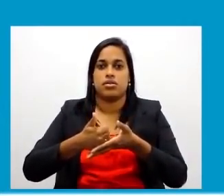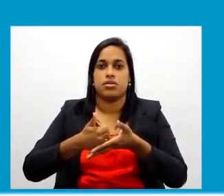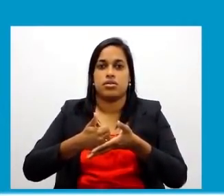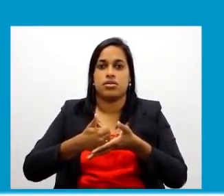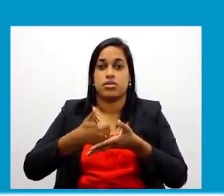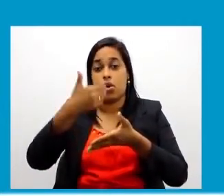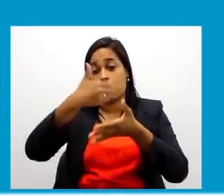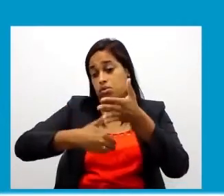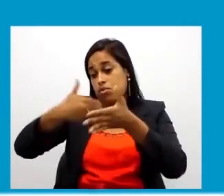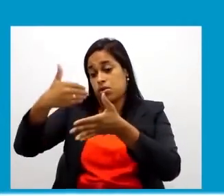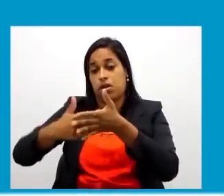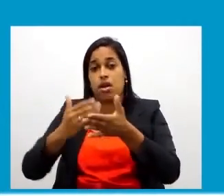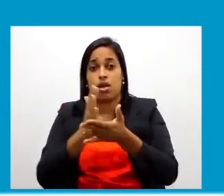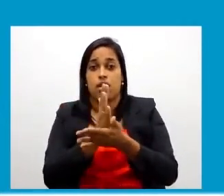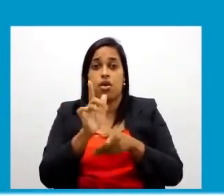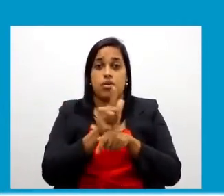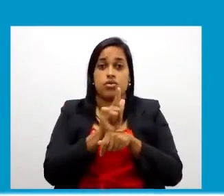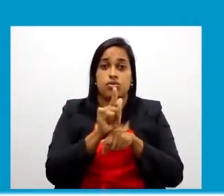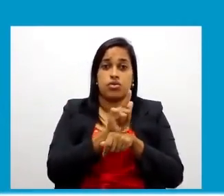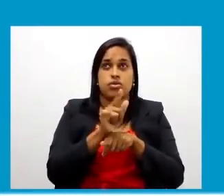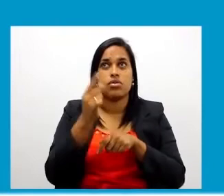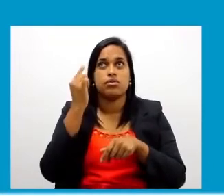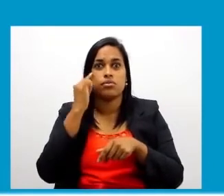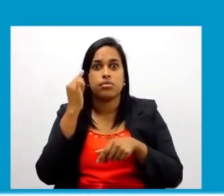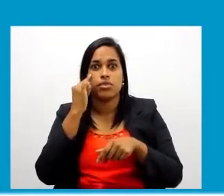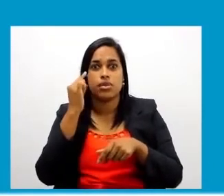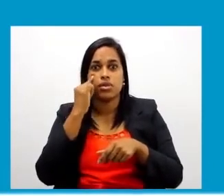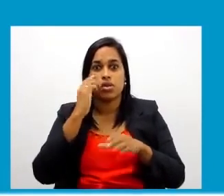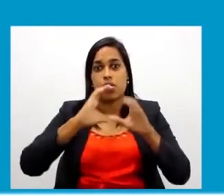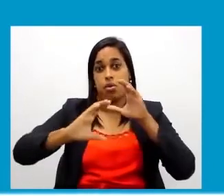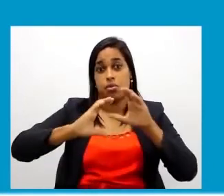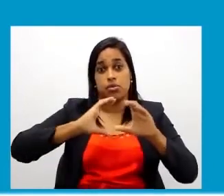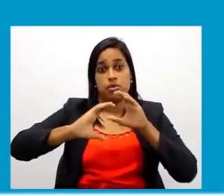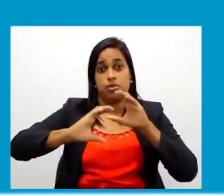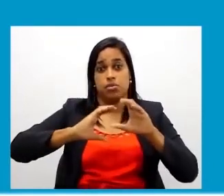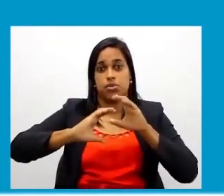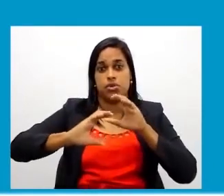Ao contrário do que muitos gestores de empresas pensam, se